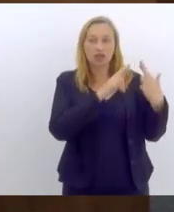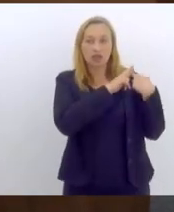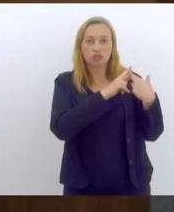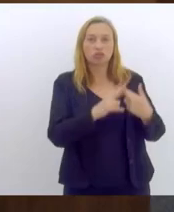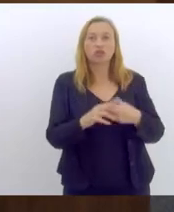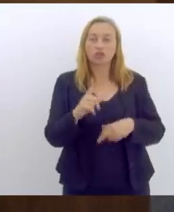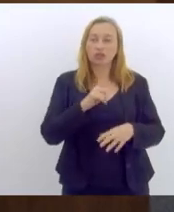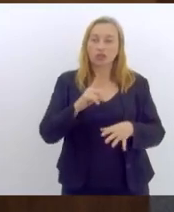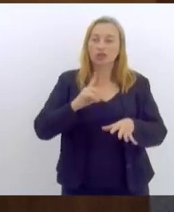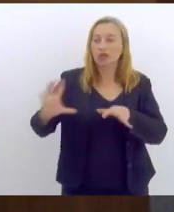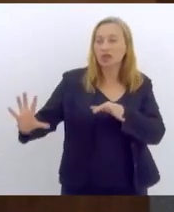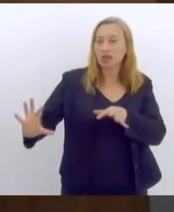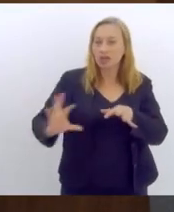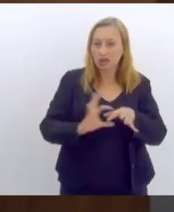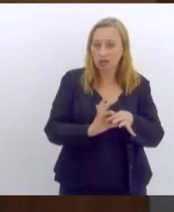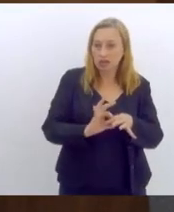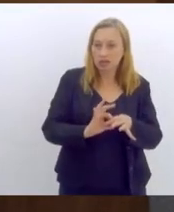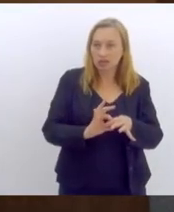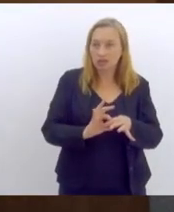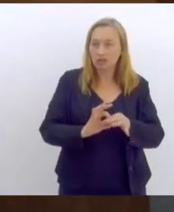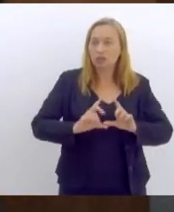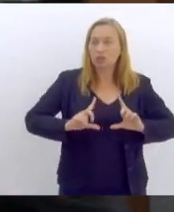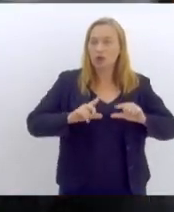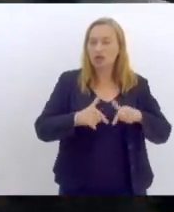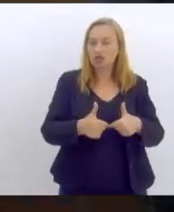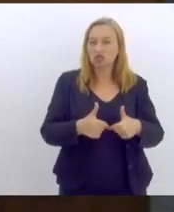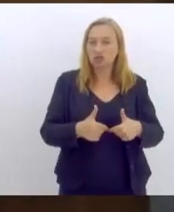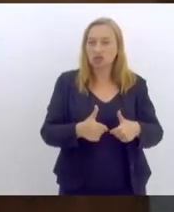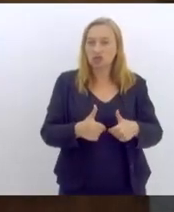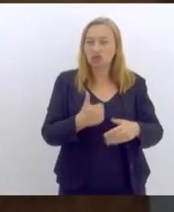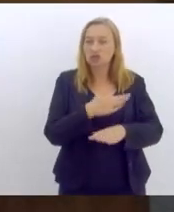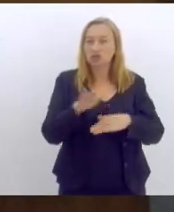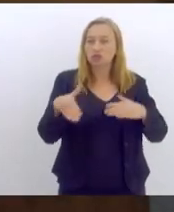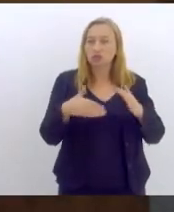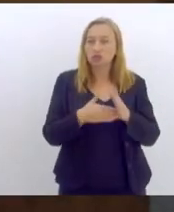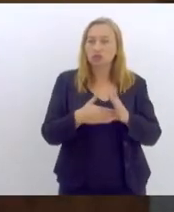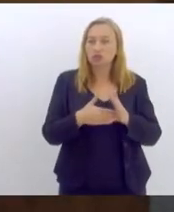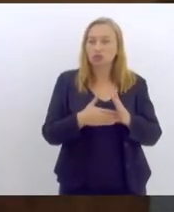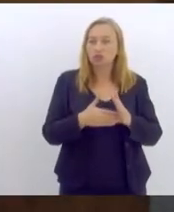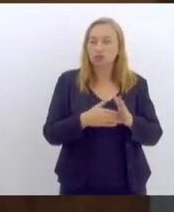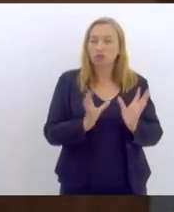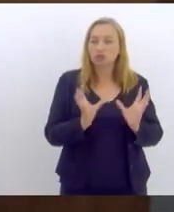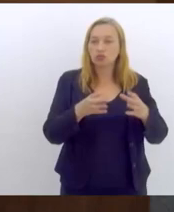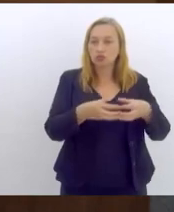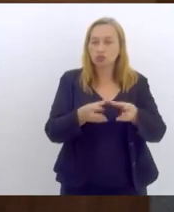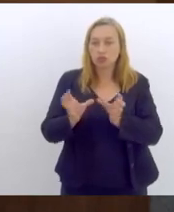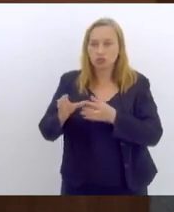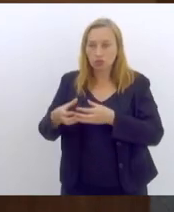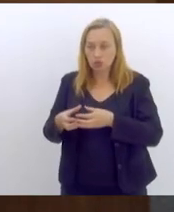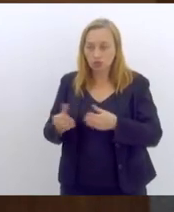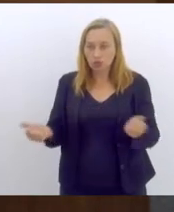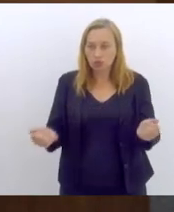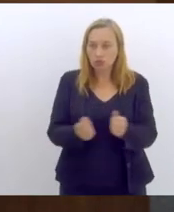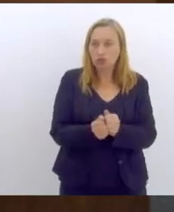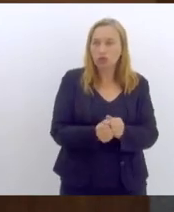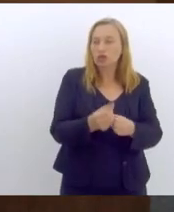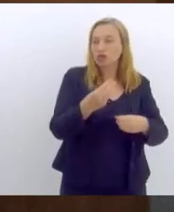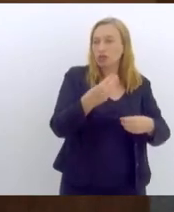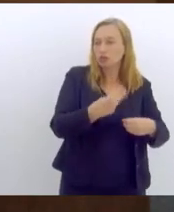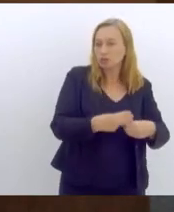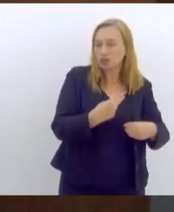responsabilidade e integração das ações de todos os órgãos envolvidos, que seja na esfera municipal, estadual, federal,